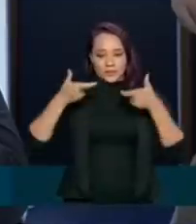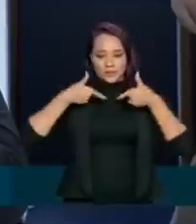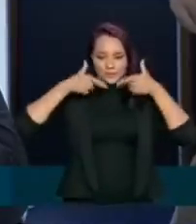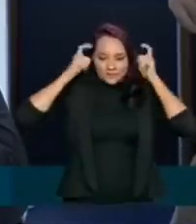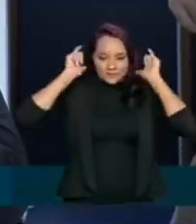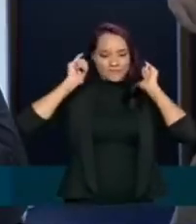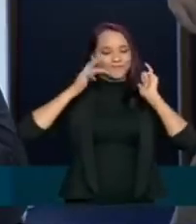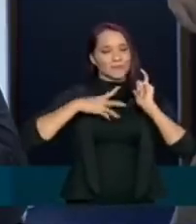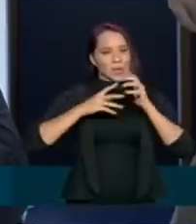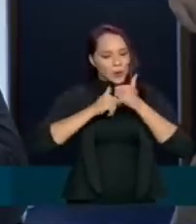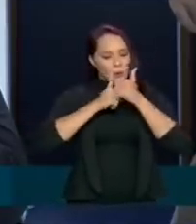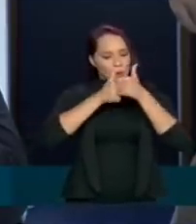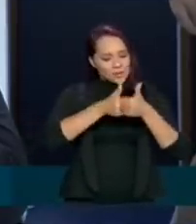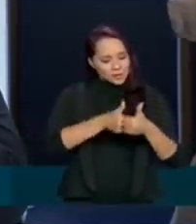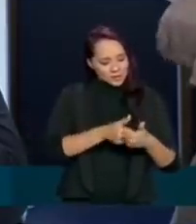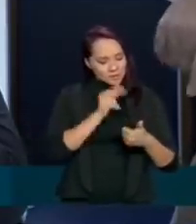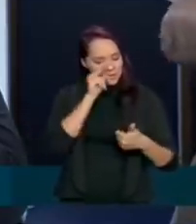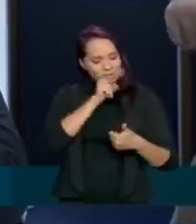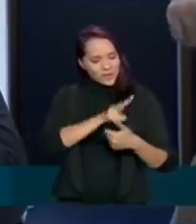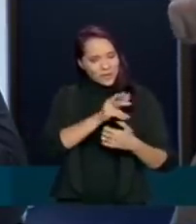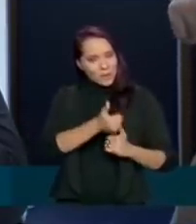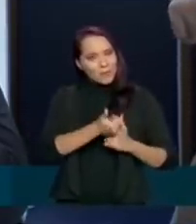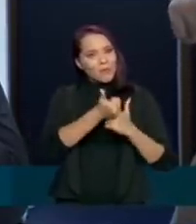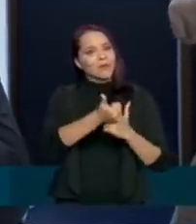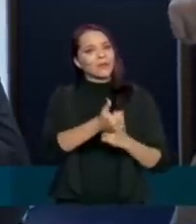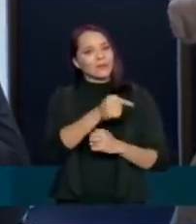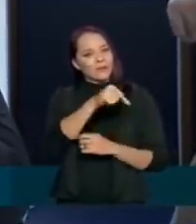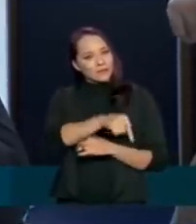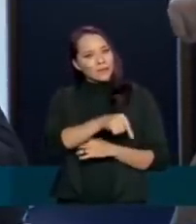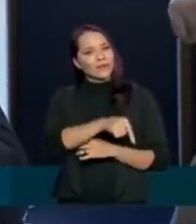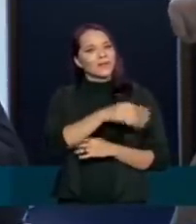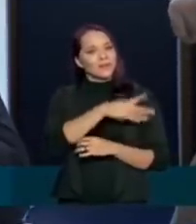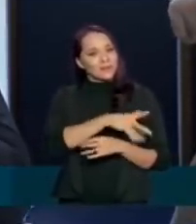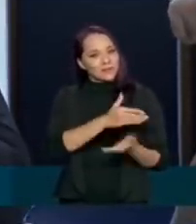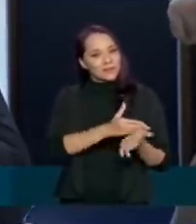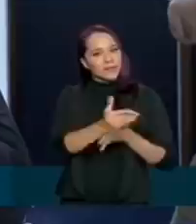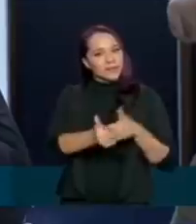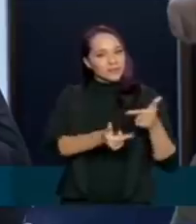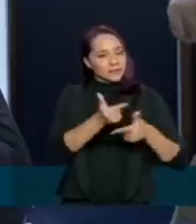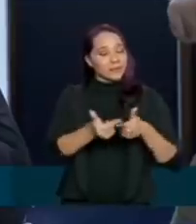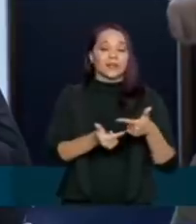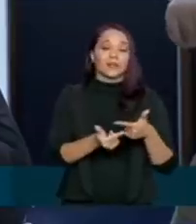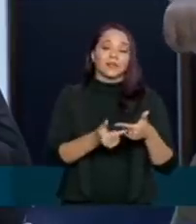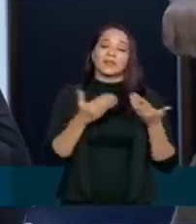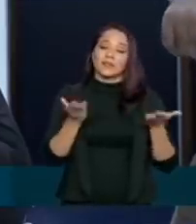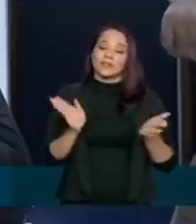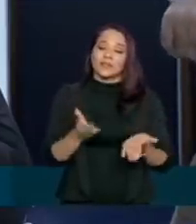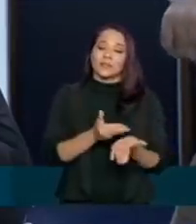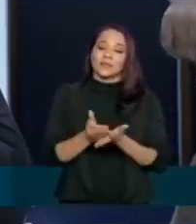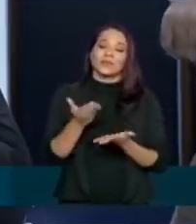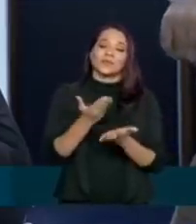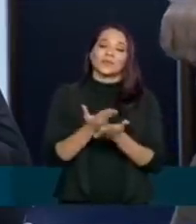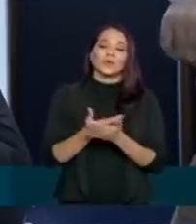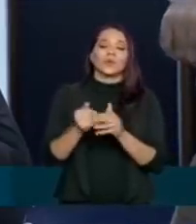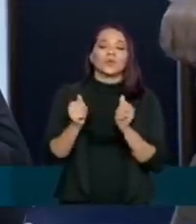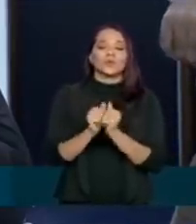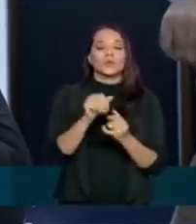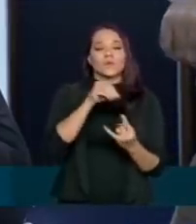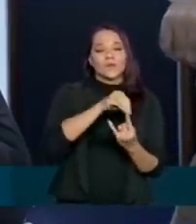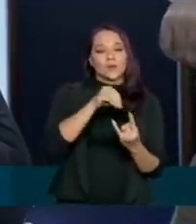acompanhando isso e apoiando essas iniciativas. E nós temos Estamos estudando, junto com